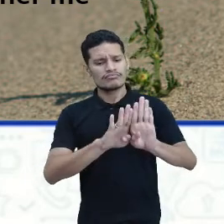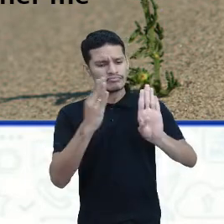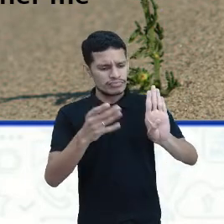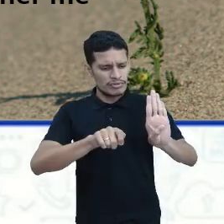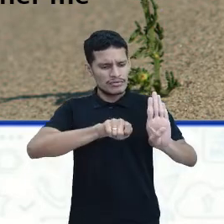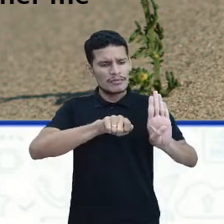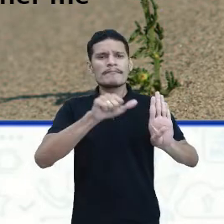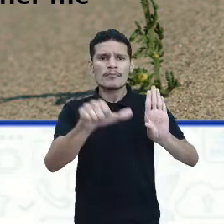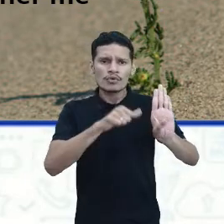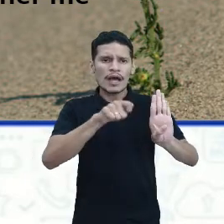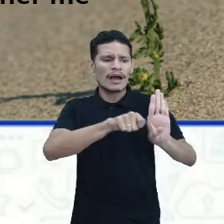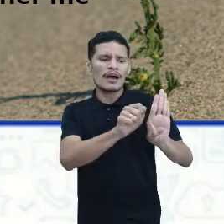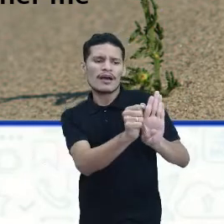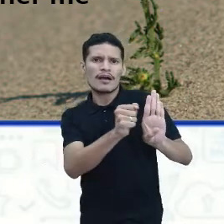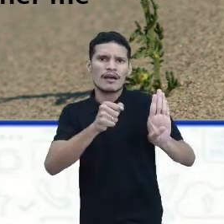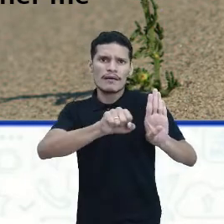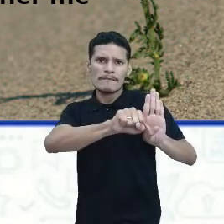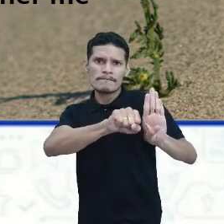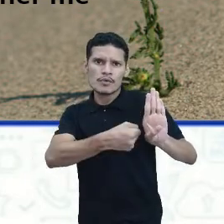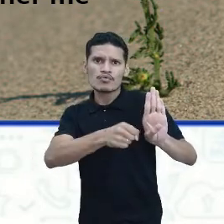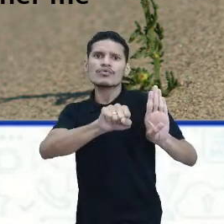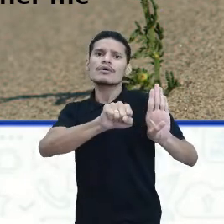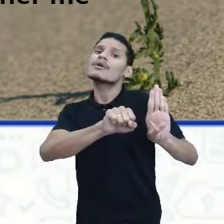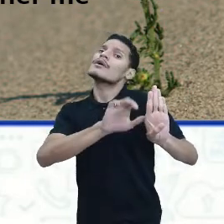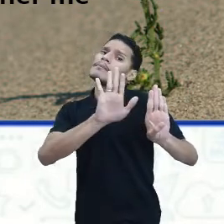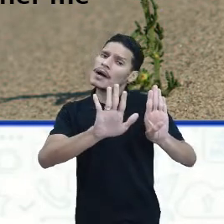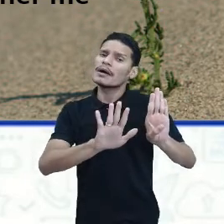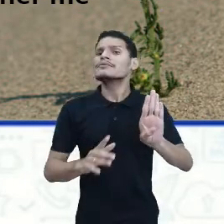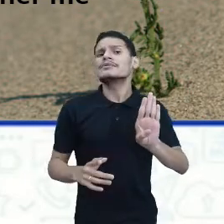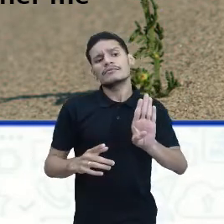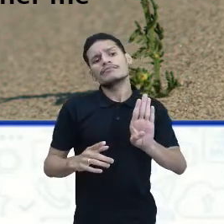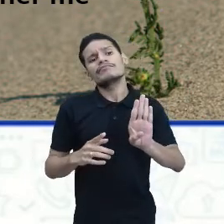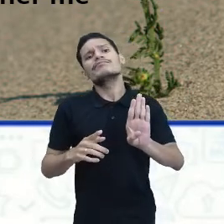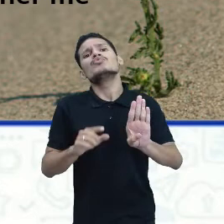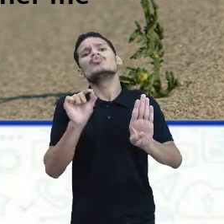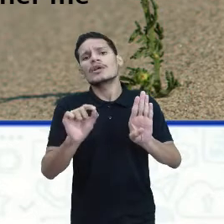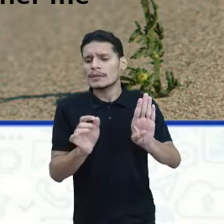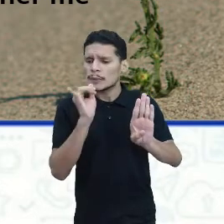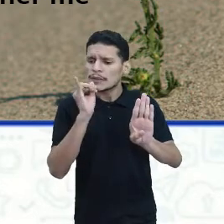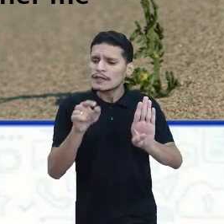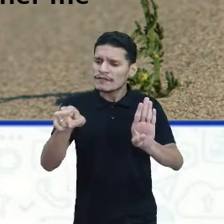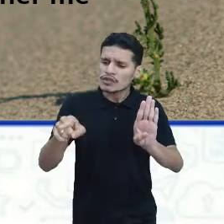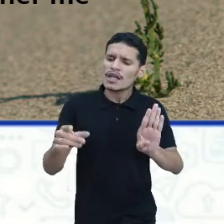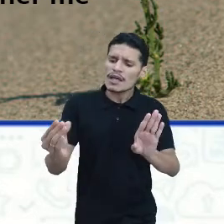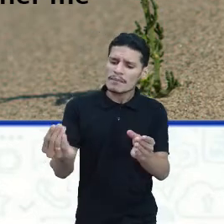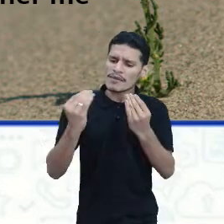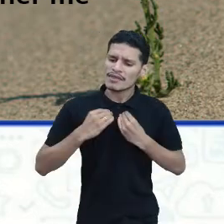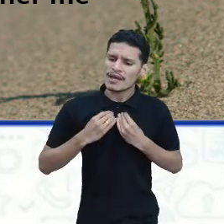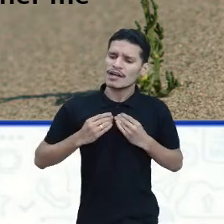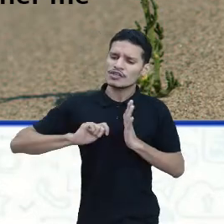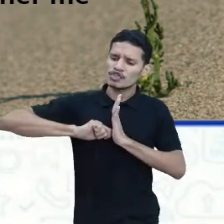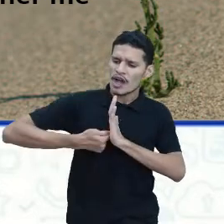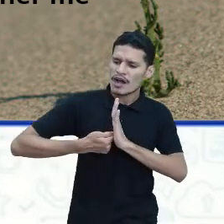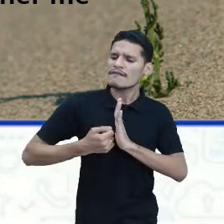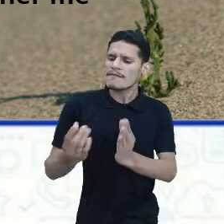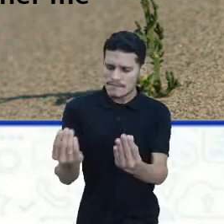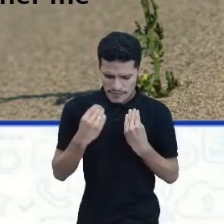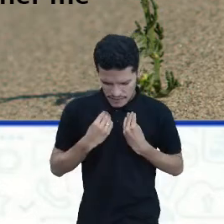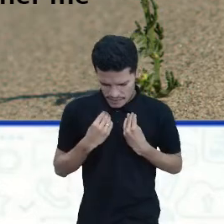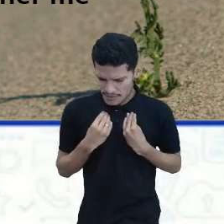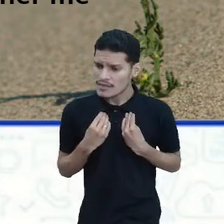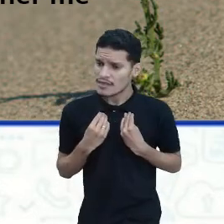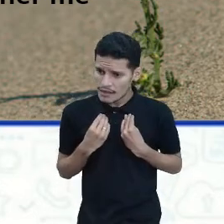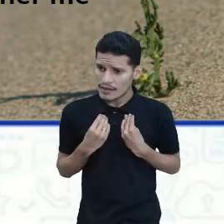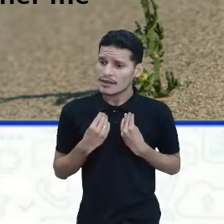should have made you leave your key. Era por ter feito você deixar suas chaves. If I'd done known for just 1